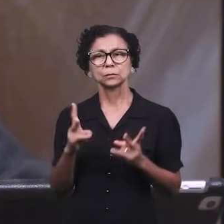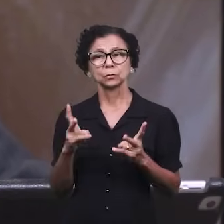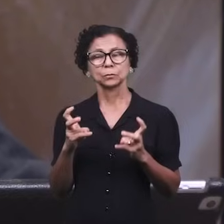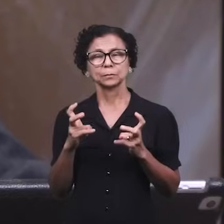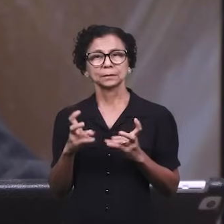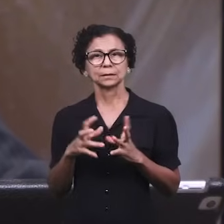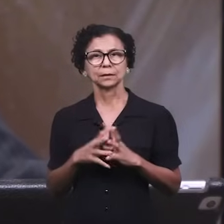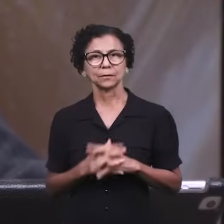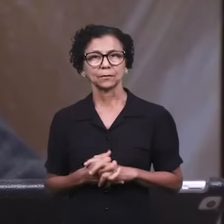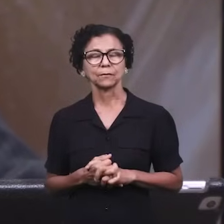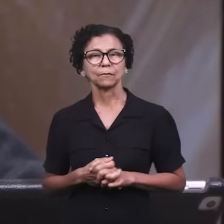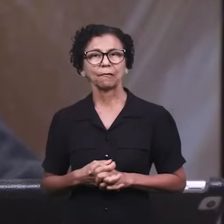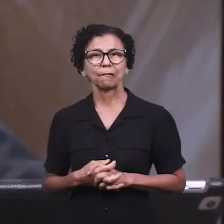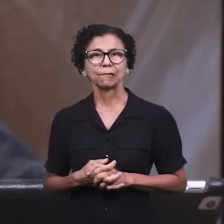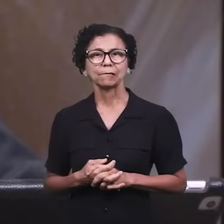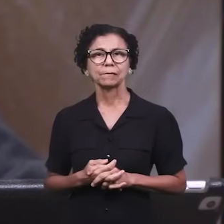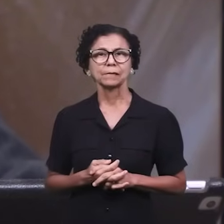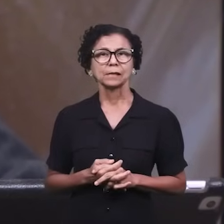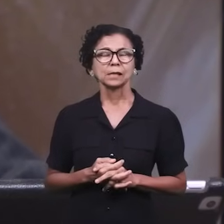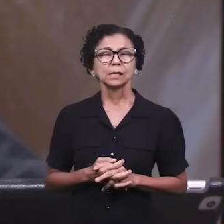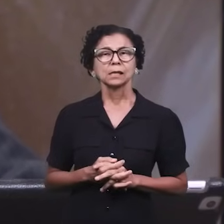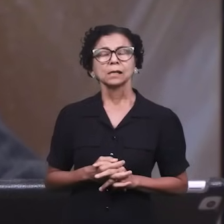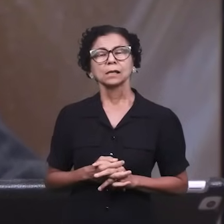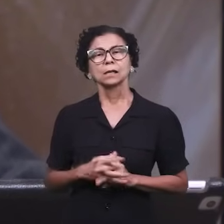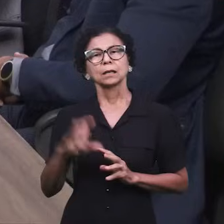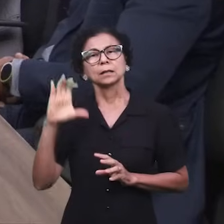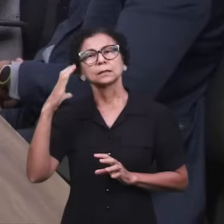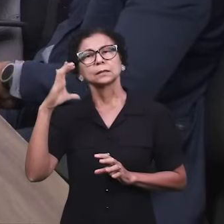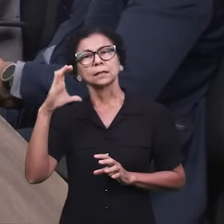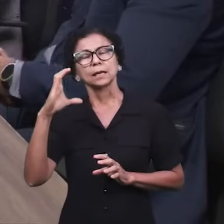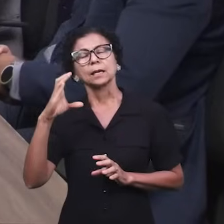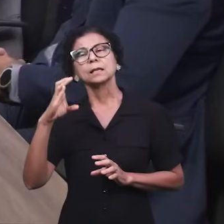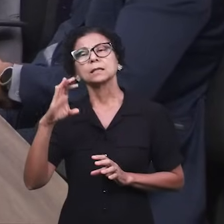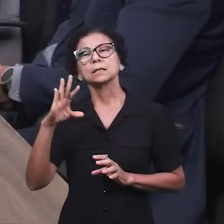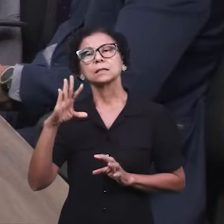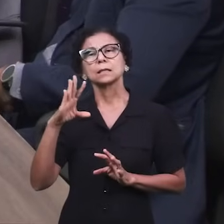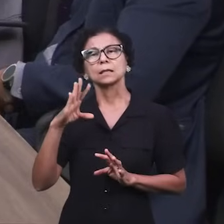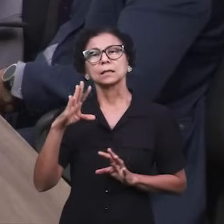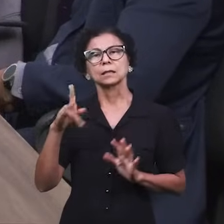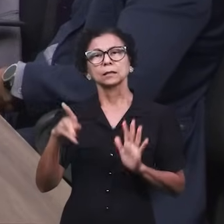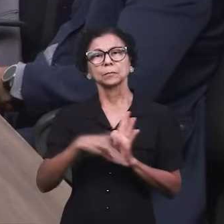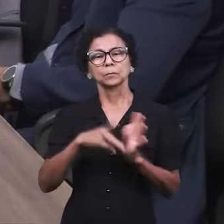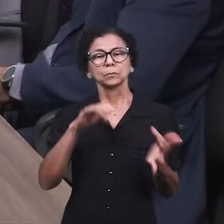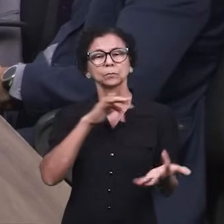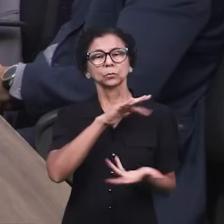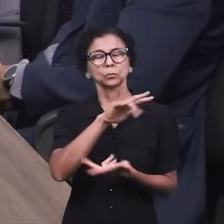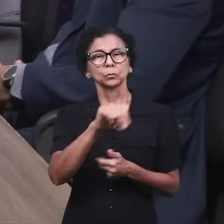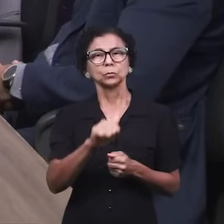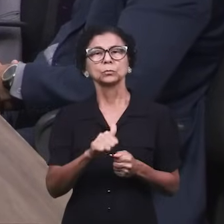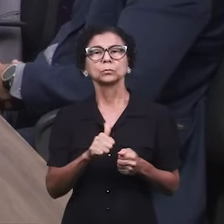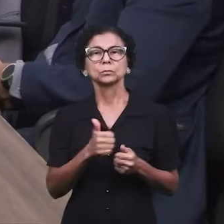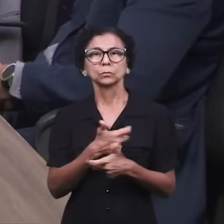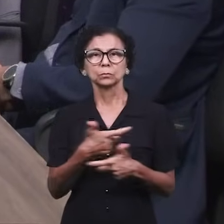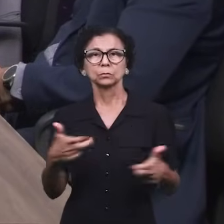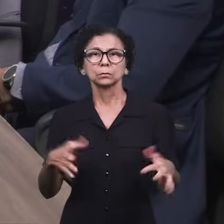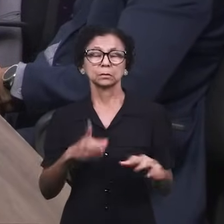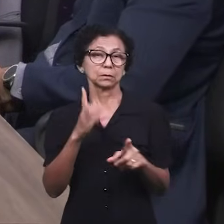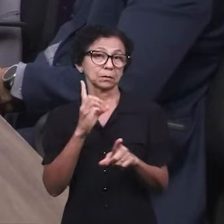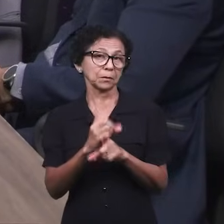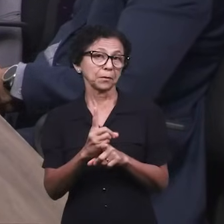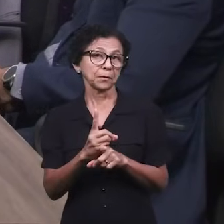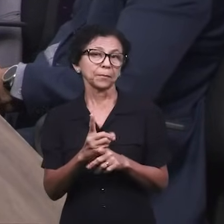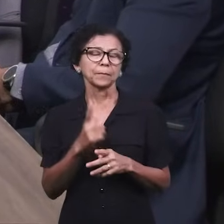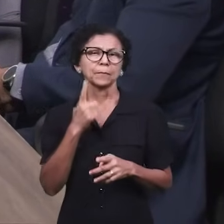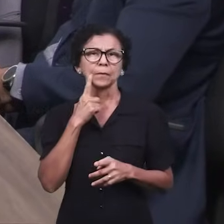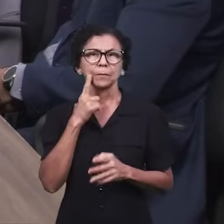aquilo que o homem cria, né, na ciência, que ele descobre na ciência, dentro da obra criadora, nós vamos observar pela palavra do